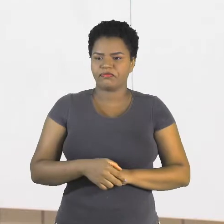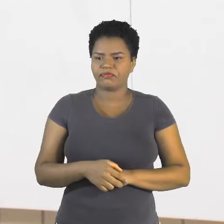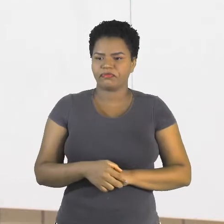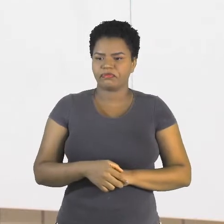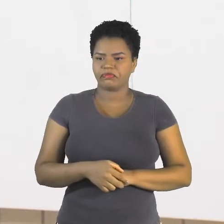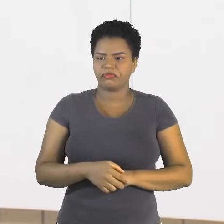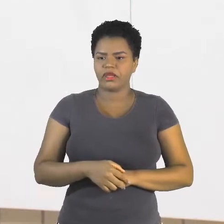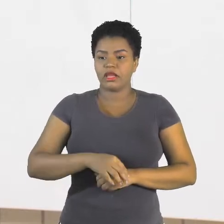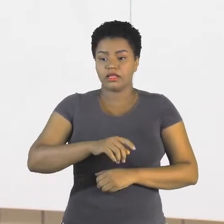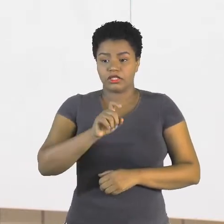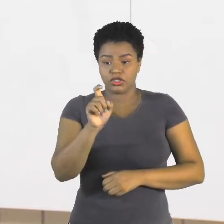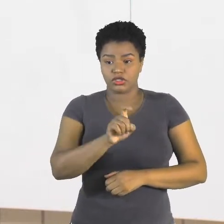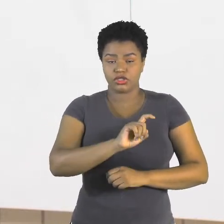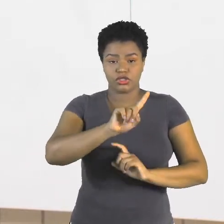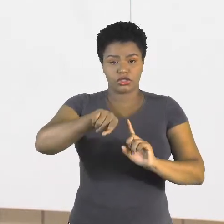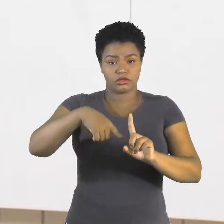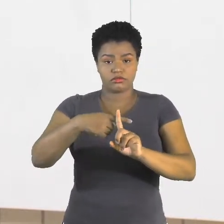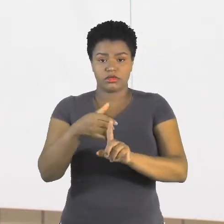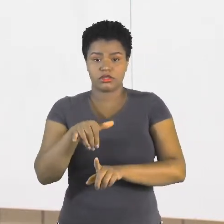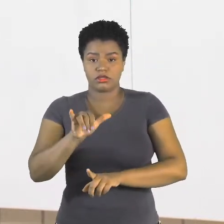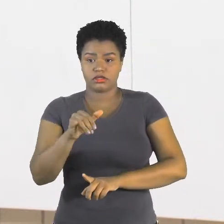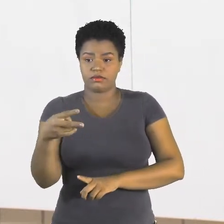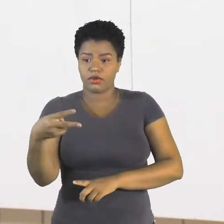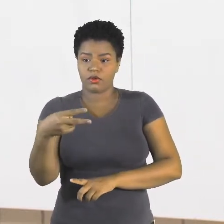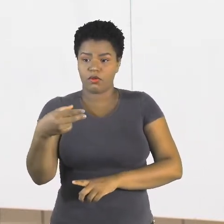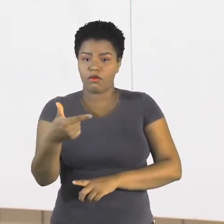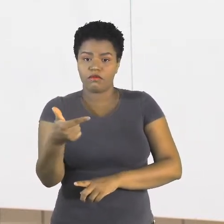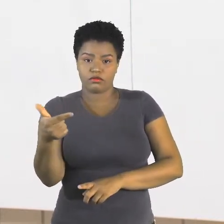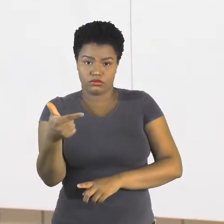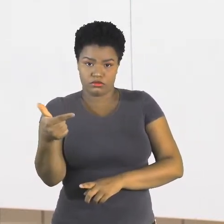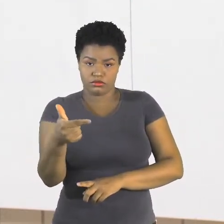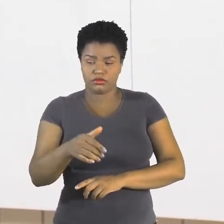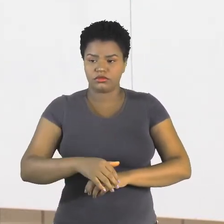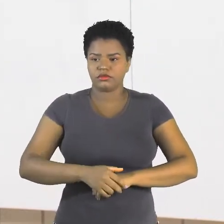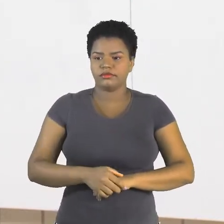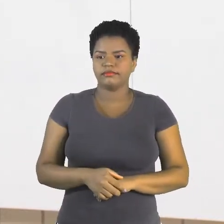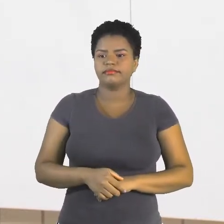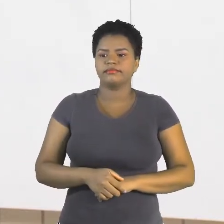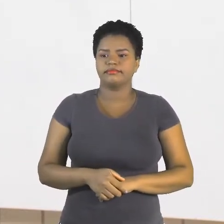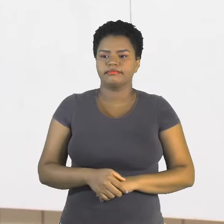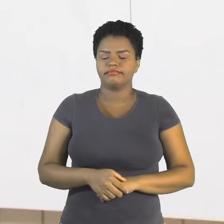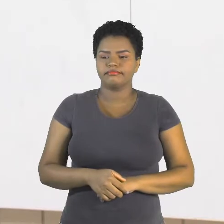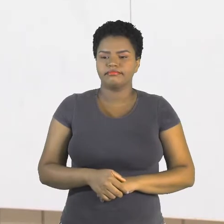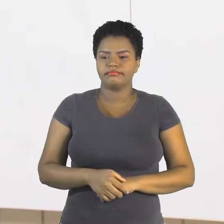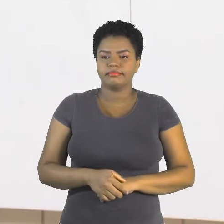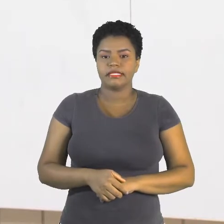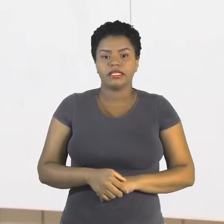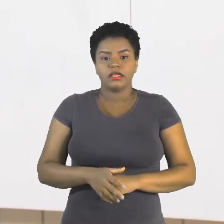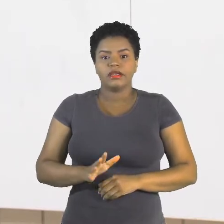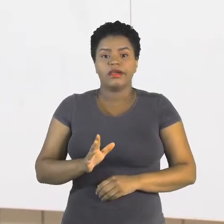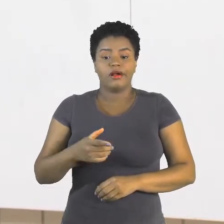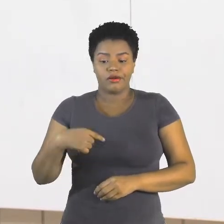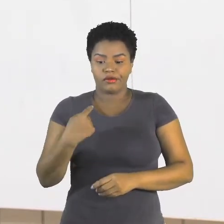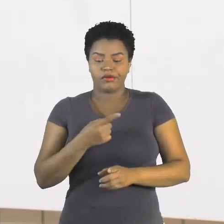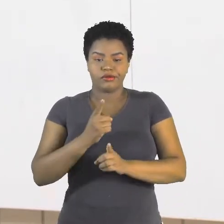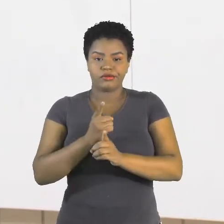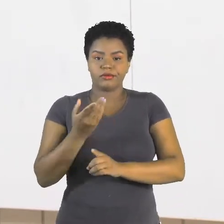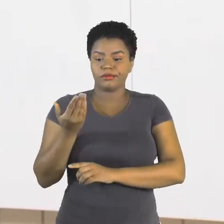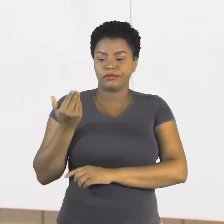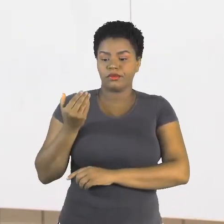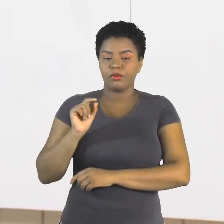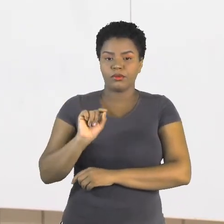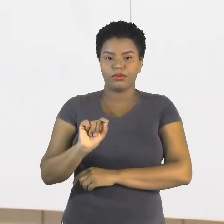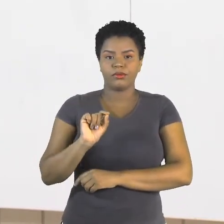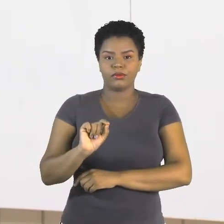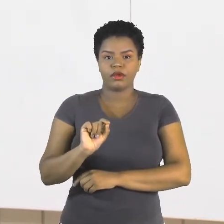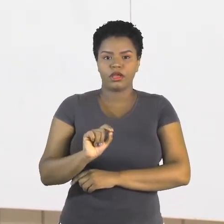x mais y igual a 22. Certo? O que a gente acabou de descobrir? Nós descobrimos que o x